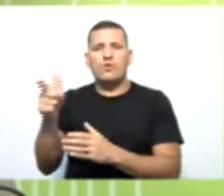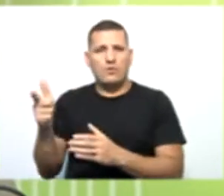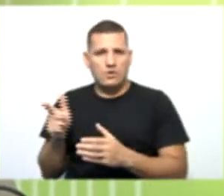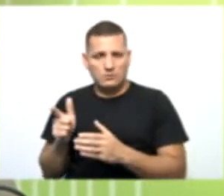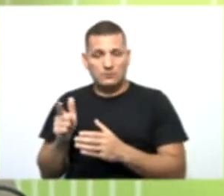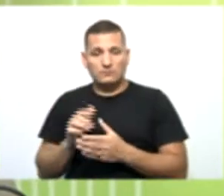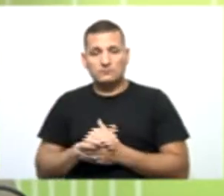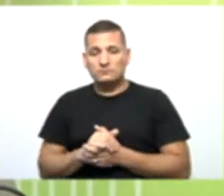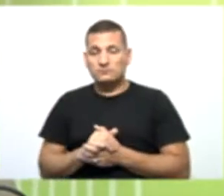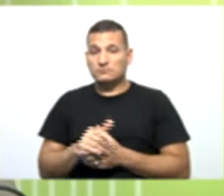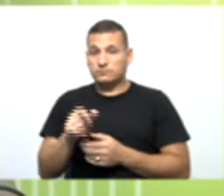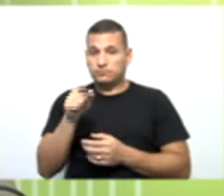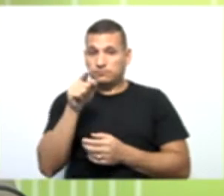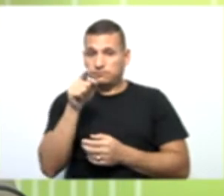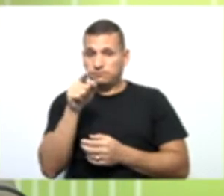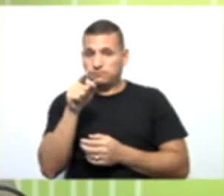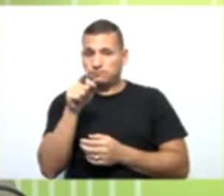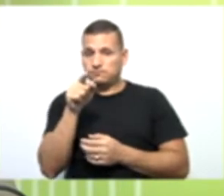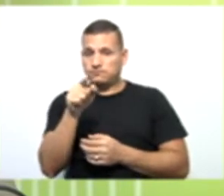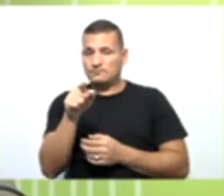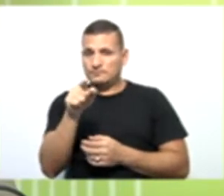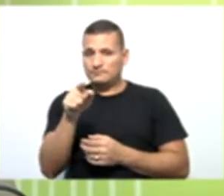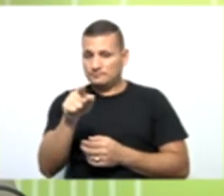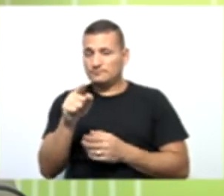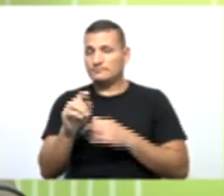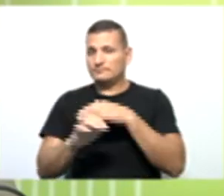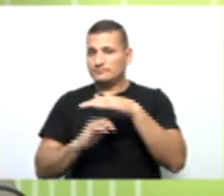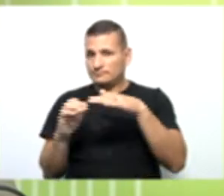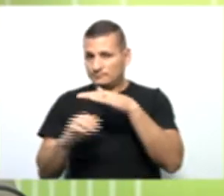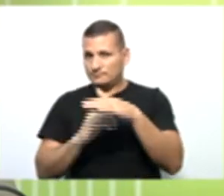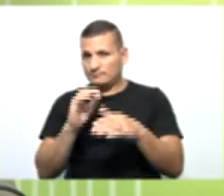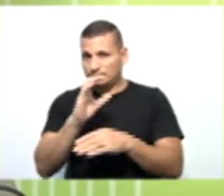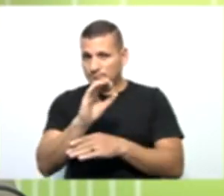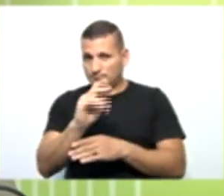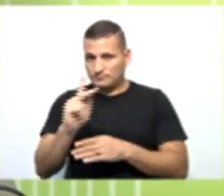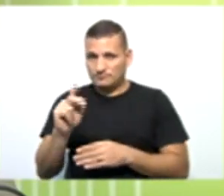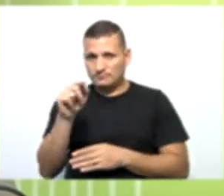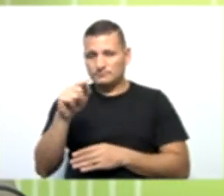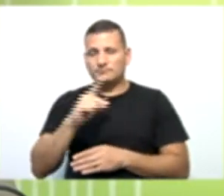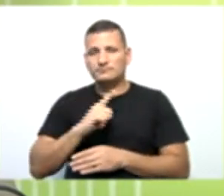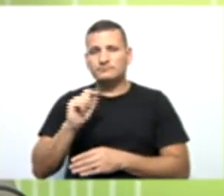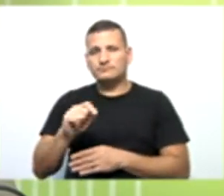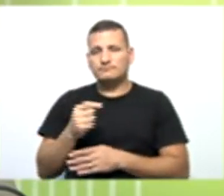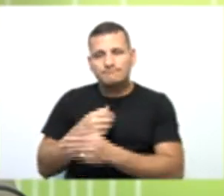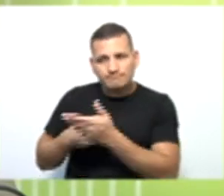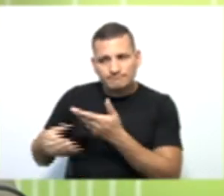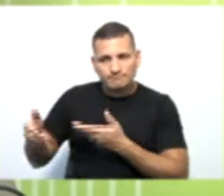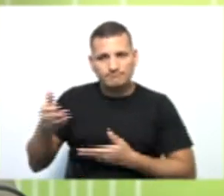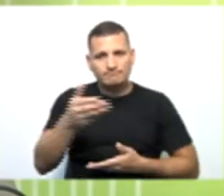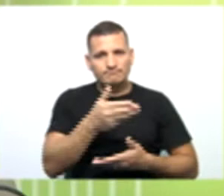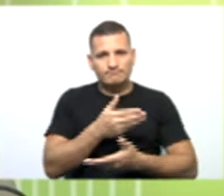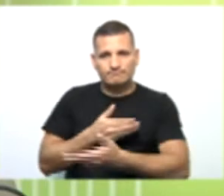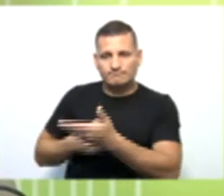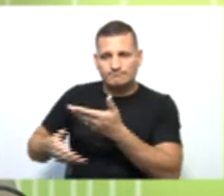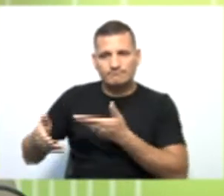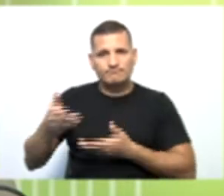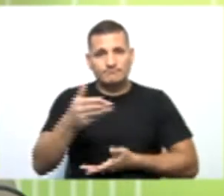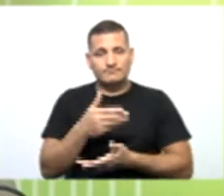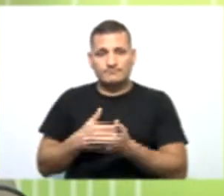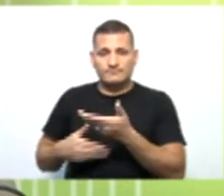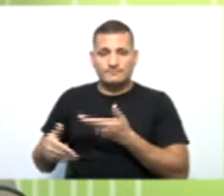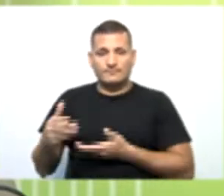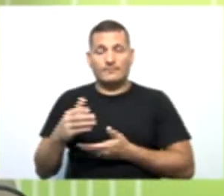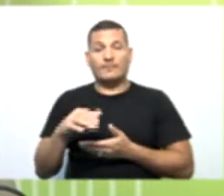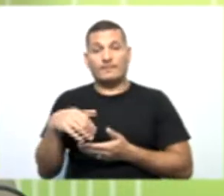E você, enquanto empresa, enquanto cooperativa, você tem interação com eles. Imagine assim, então